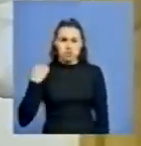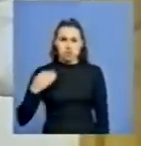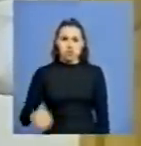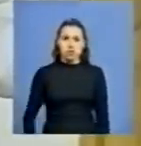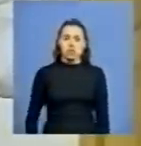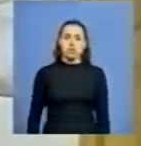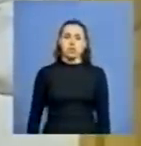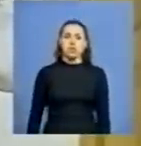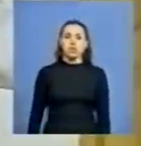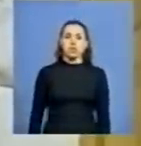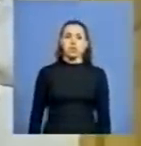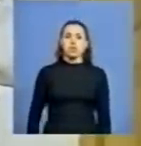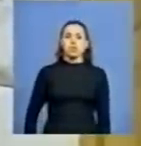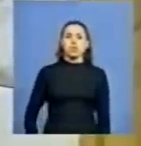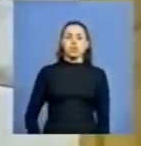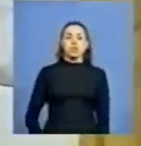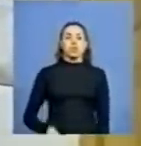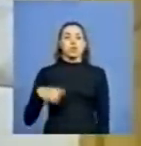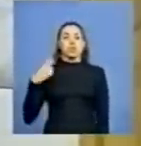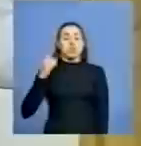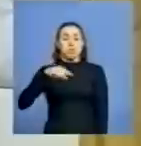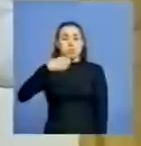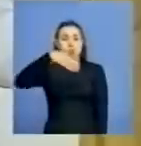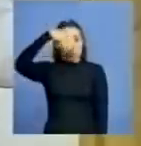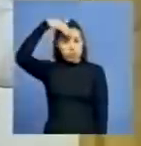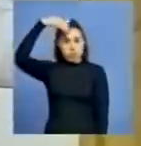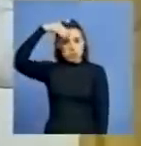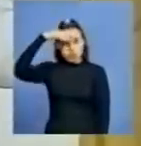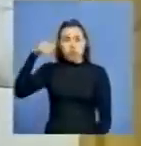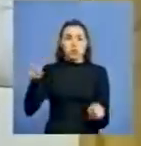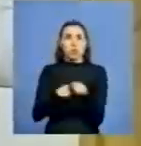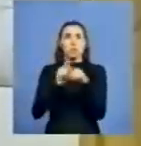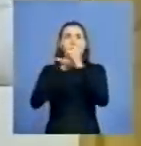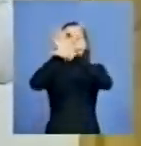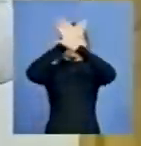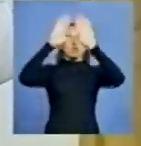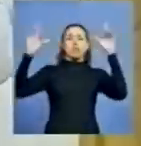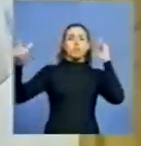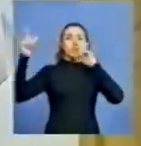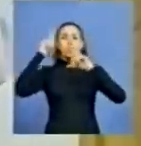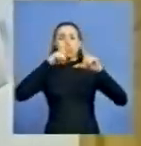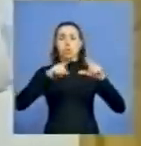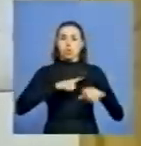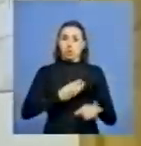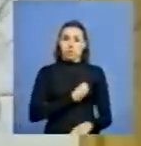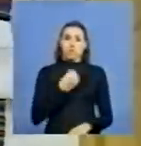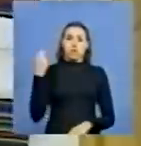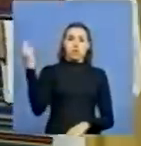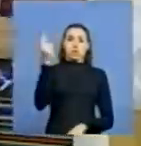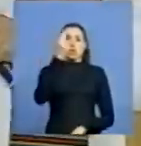do Cristo pelo batismo, que eles participem igualmente da sua ressurreição.